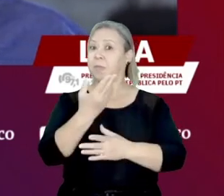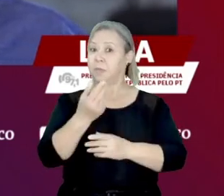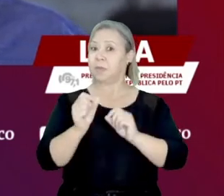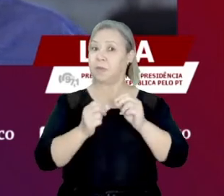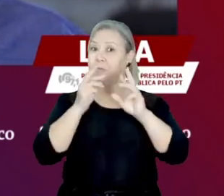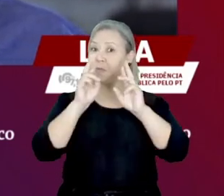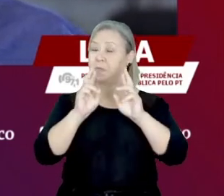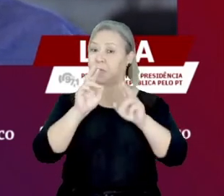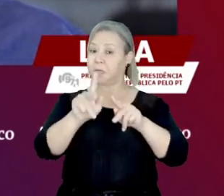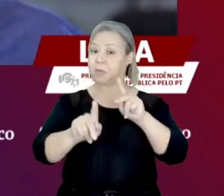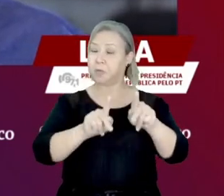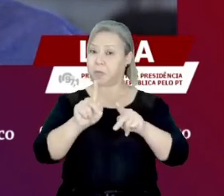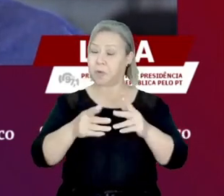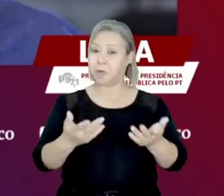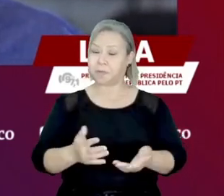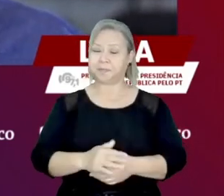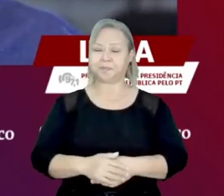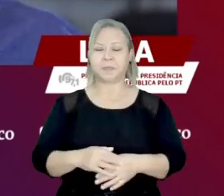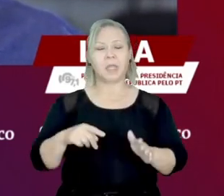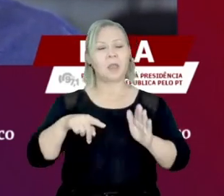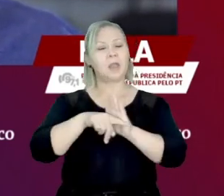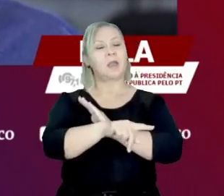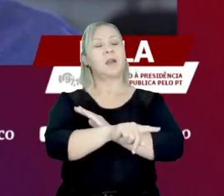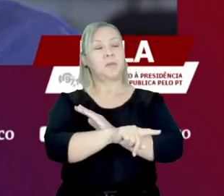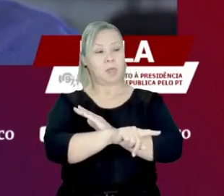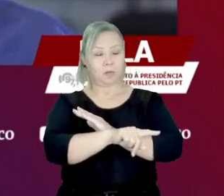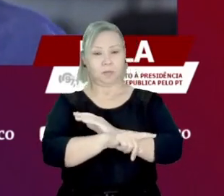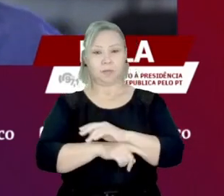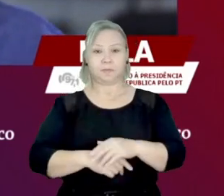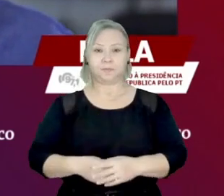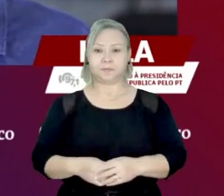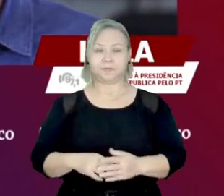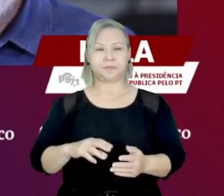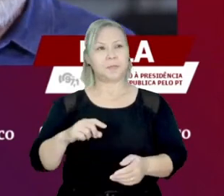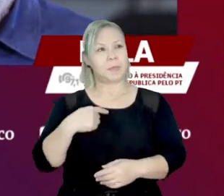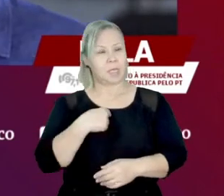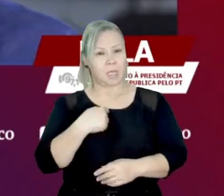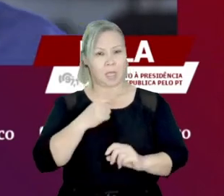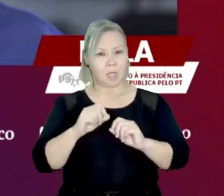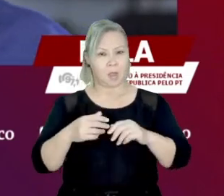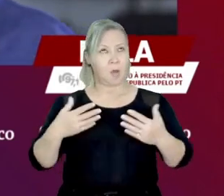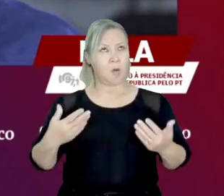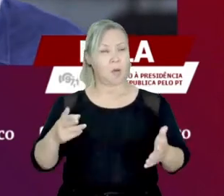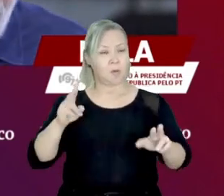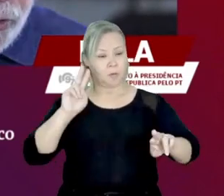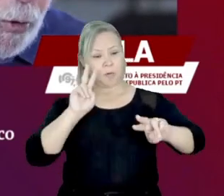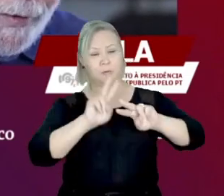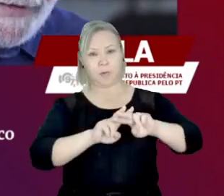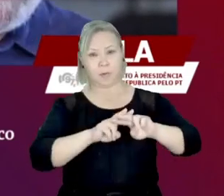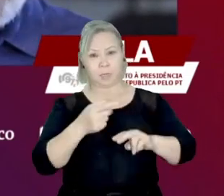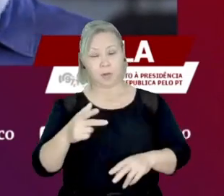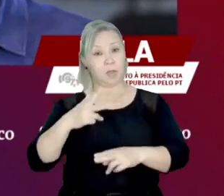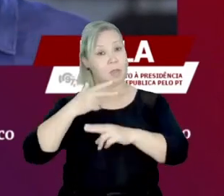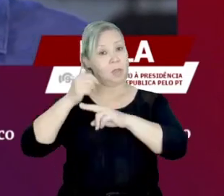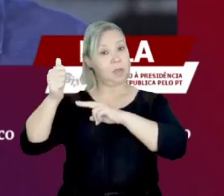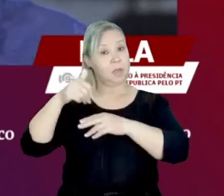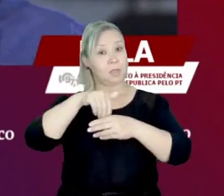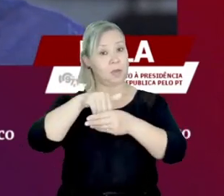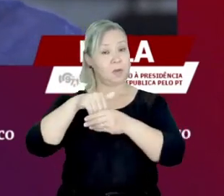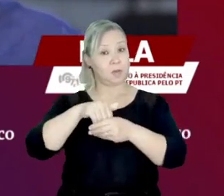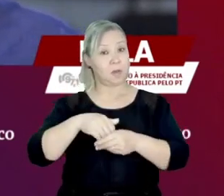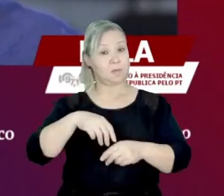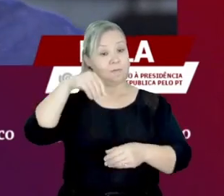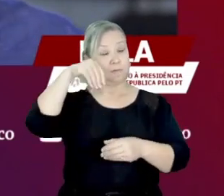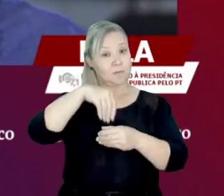cadeia. Eu cresci 16 pontos quando eu fui preso. Ora, numa demonstração de que eu estou candidato agora e